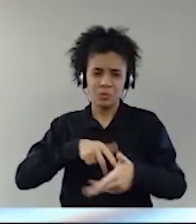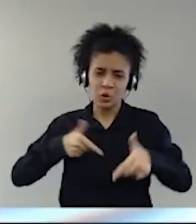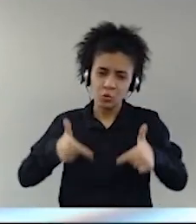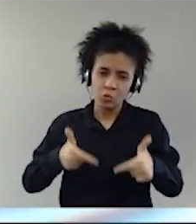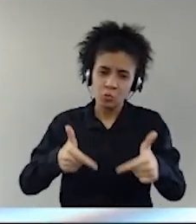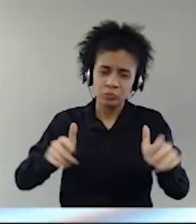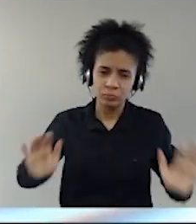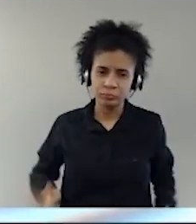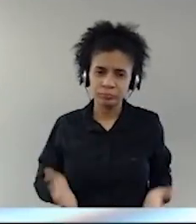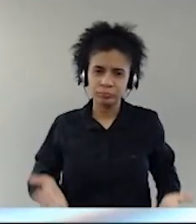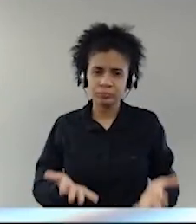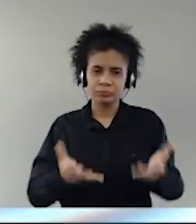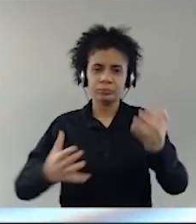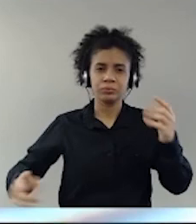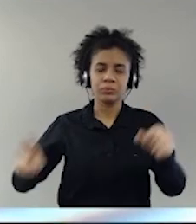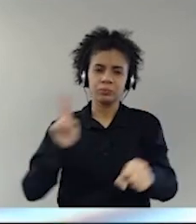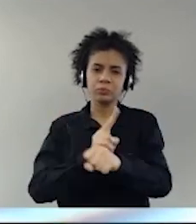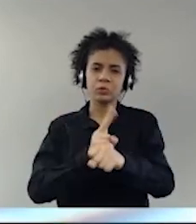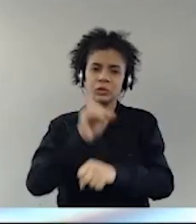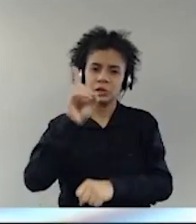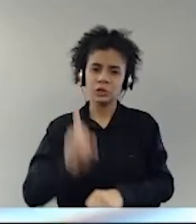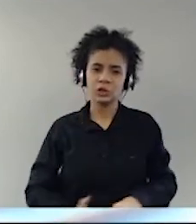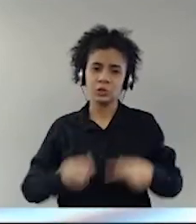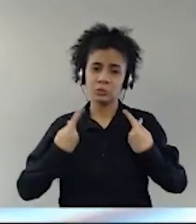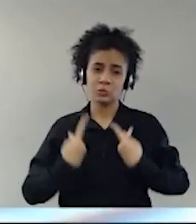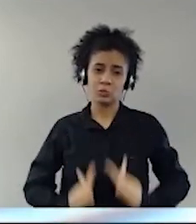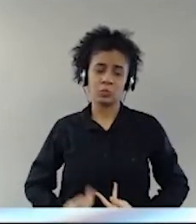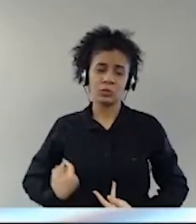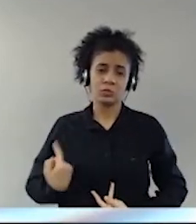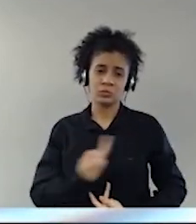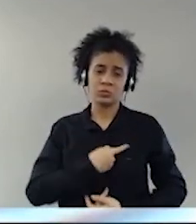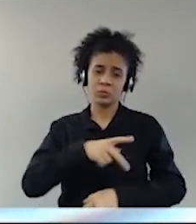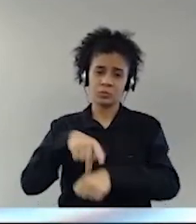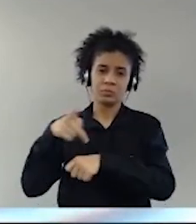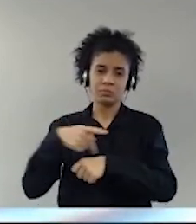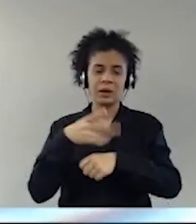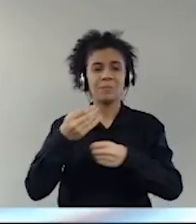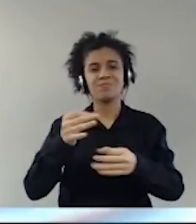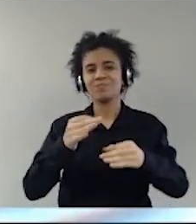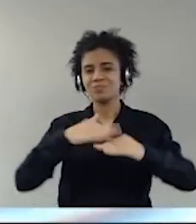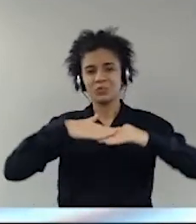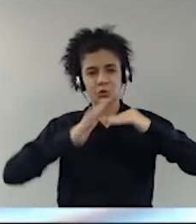afirmação, promoção e defesa dos direitos humanos nesse nosso país tão injusto. Muito obrigado.